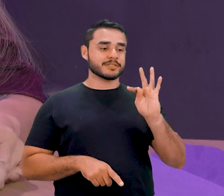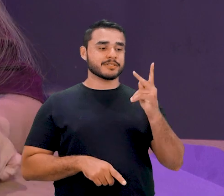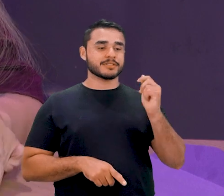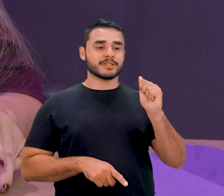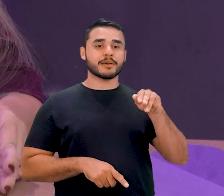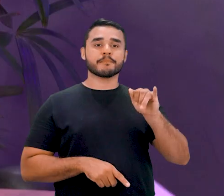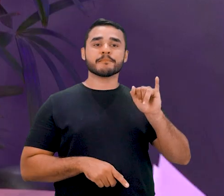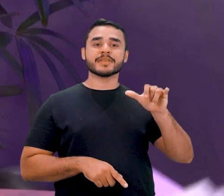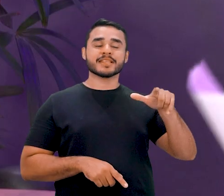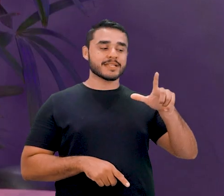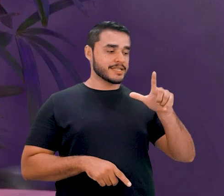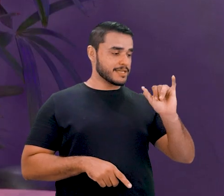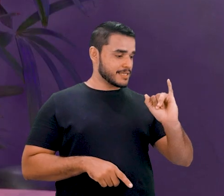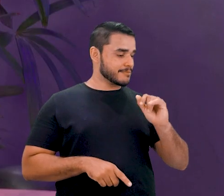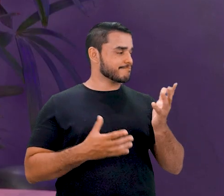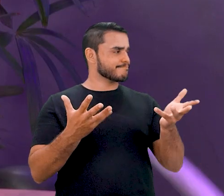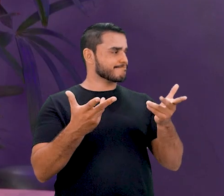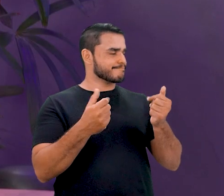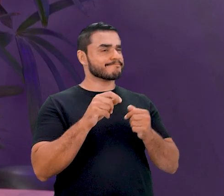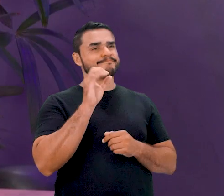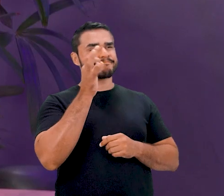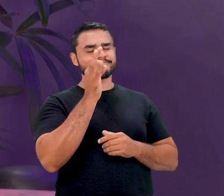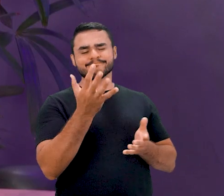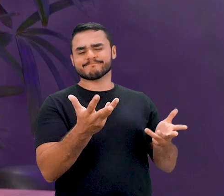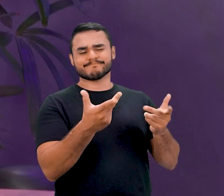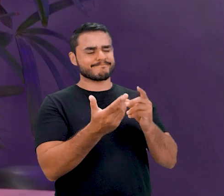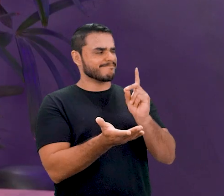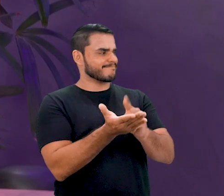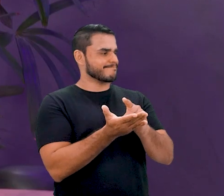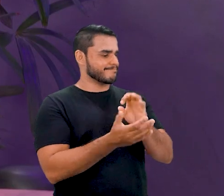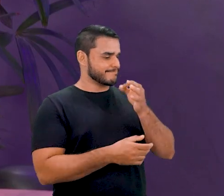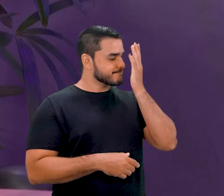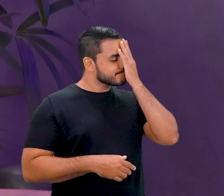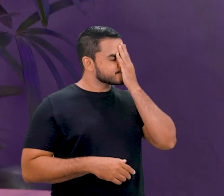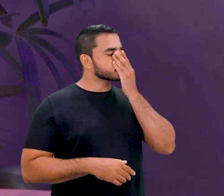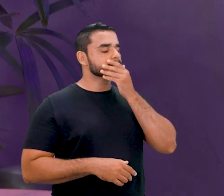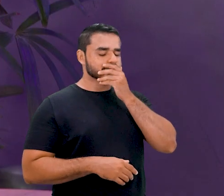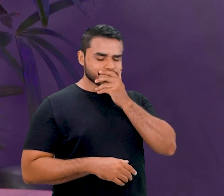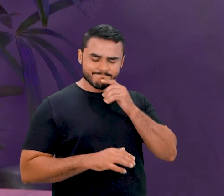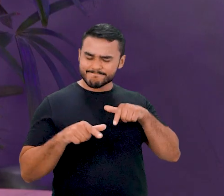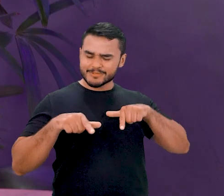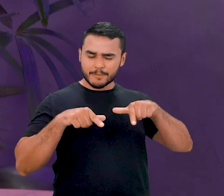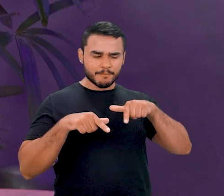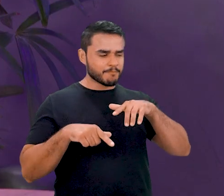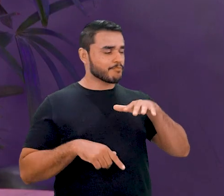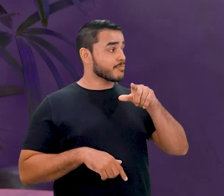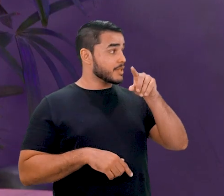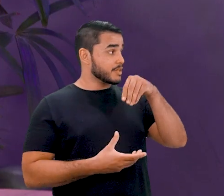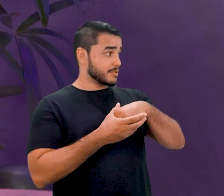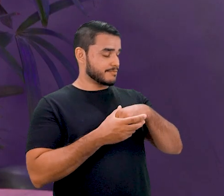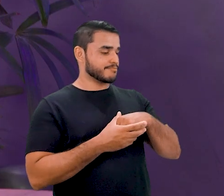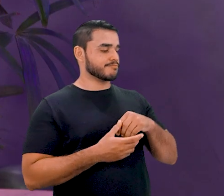na cultura. Verdade, ela é maravilhosa. Ela é uma queridona, assim. Faz um trabalho fantástico na